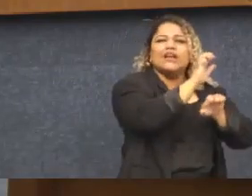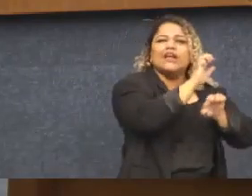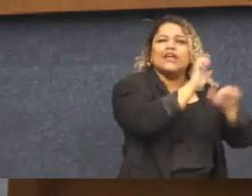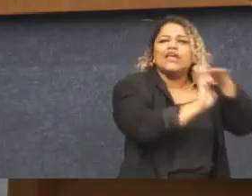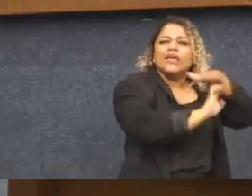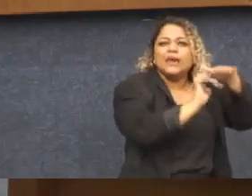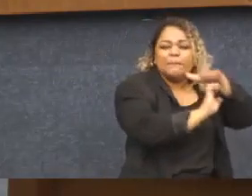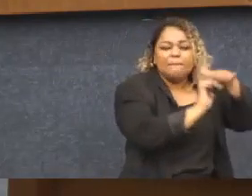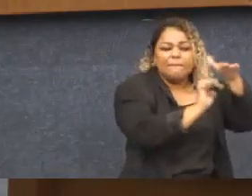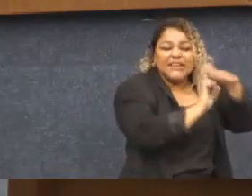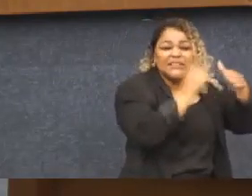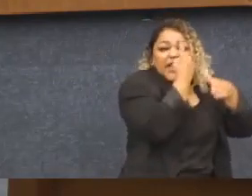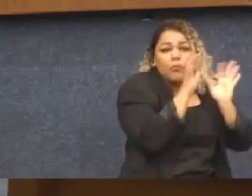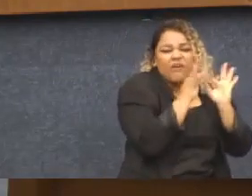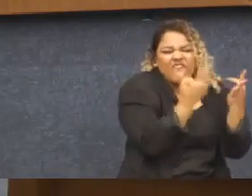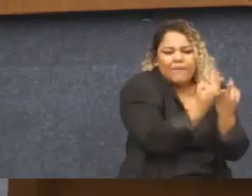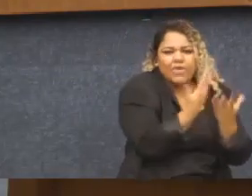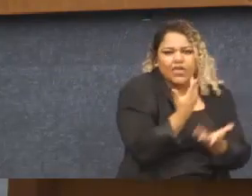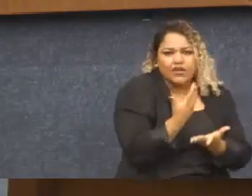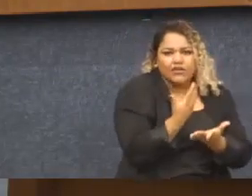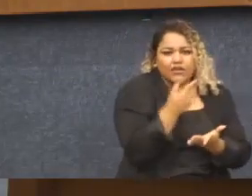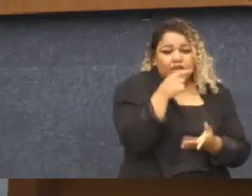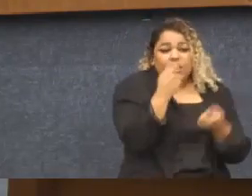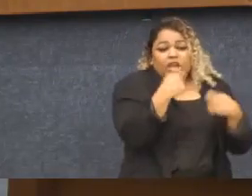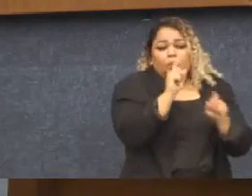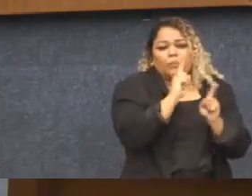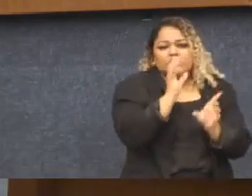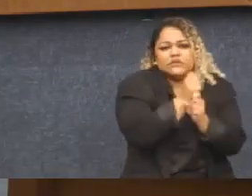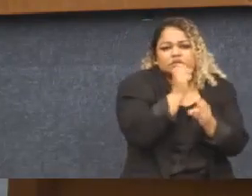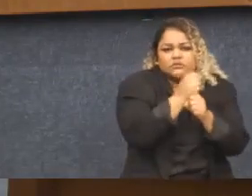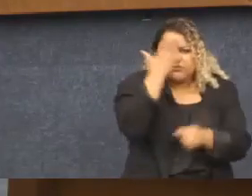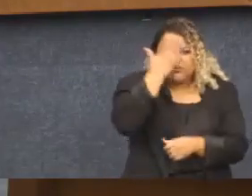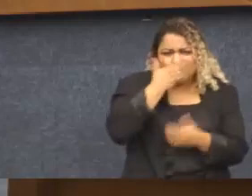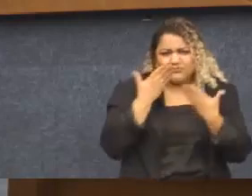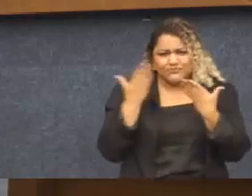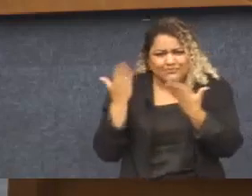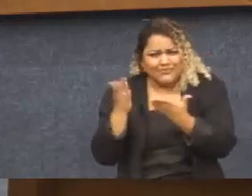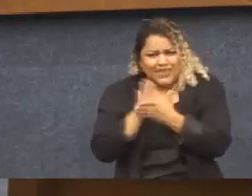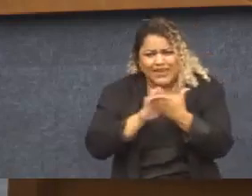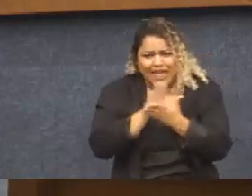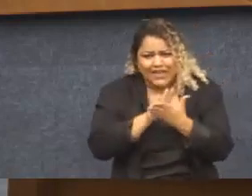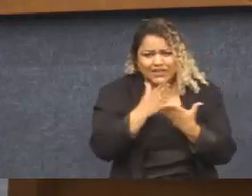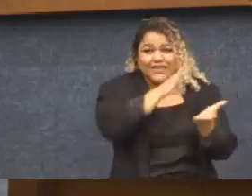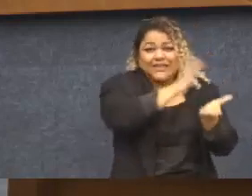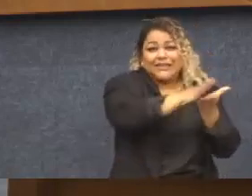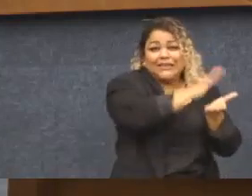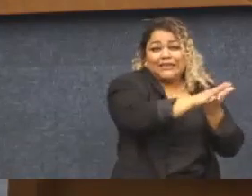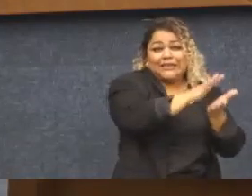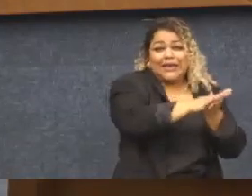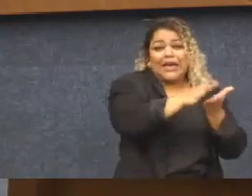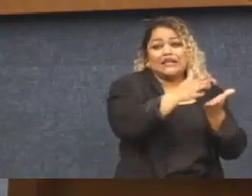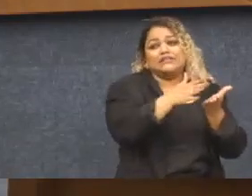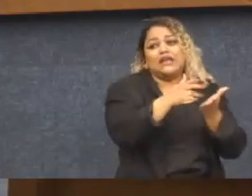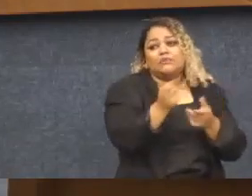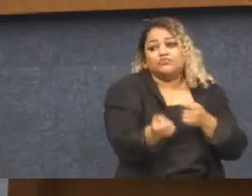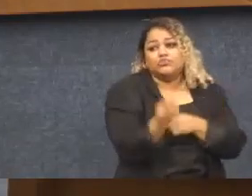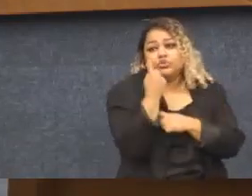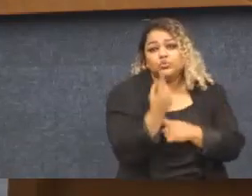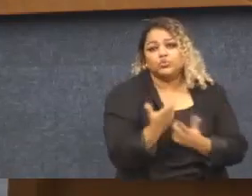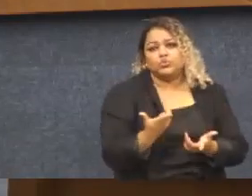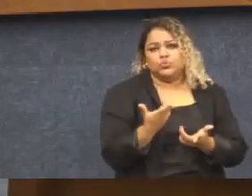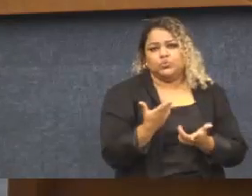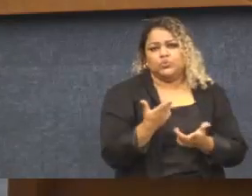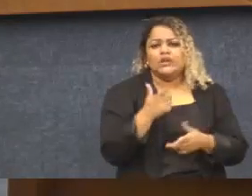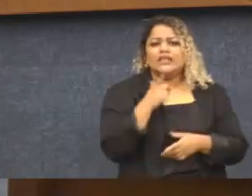família que não tem que prestar contas, que gasta valores absurdos, com mais de